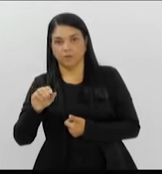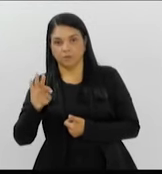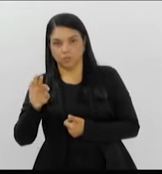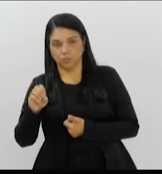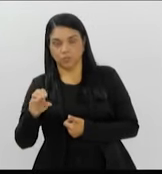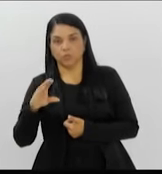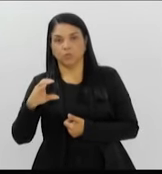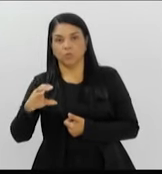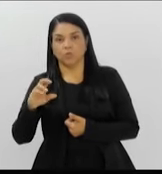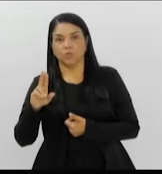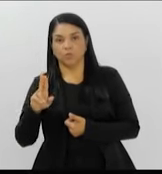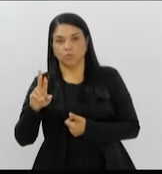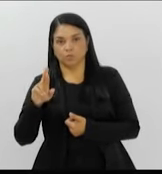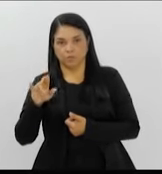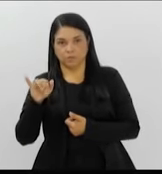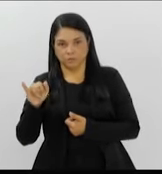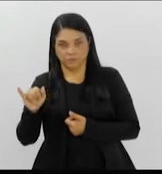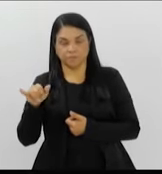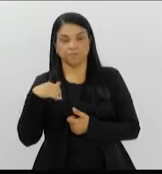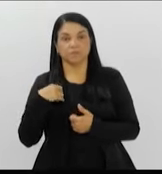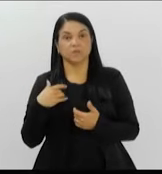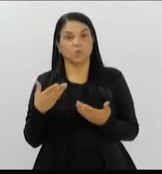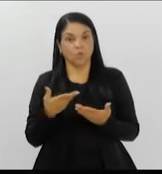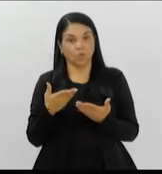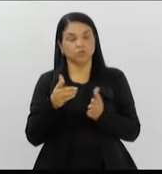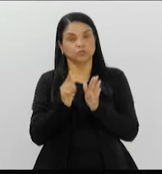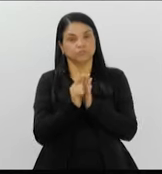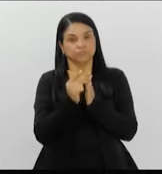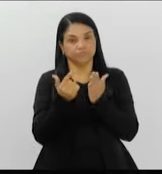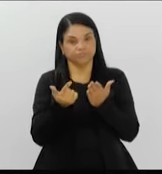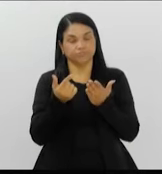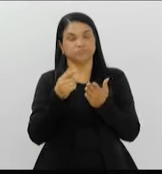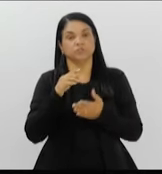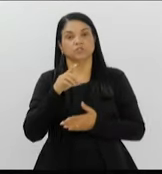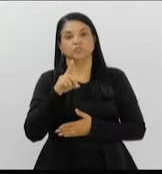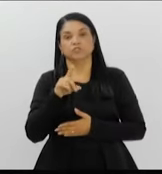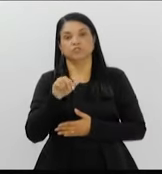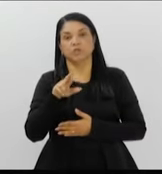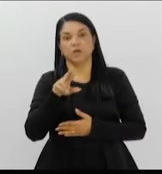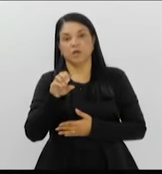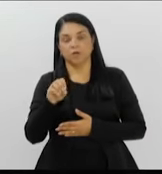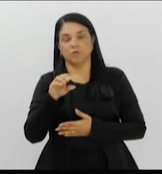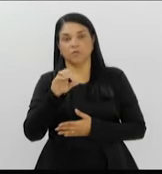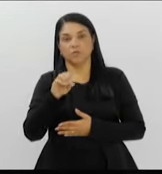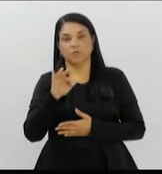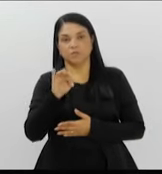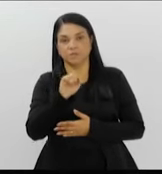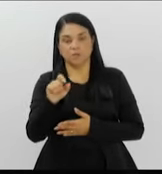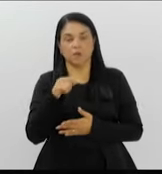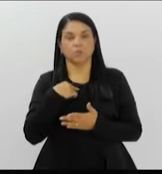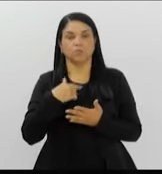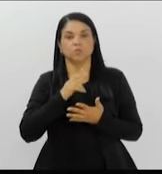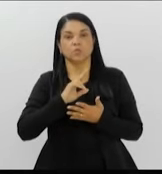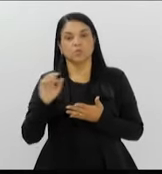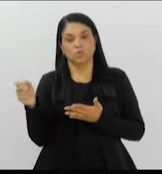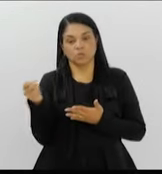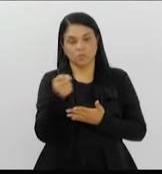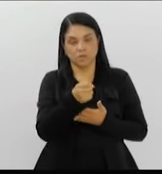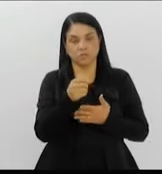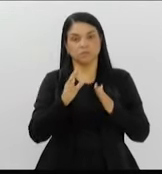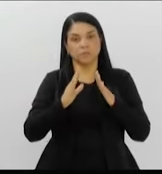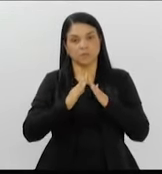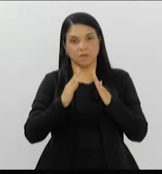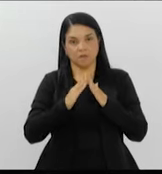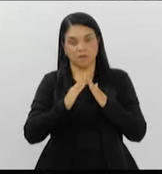E também, evidentemente, saiu as exonerações e nomeações do secretário da Casa Civil. Então,